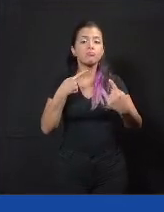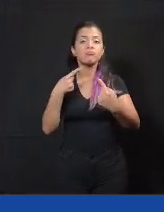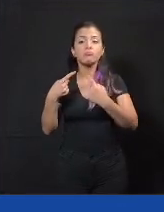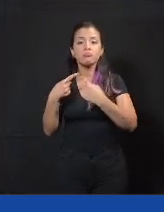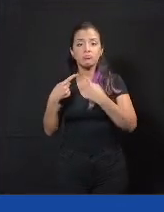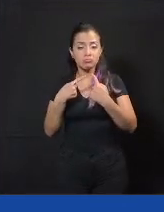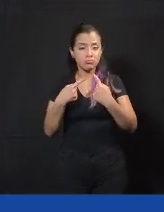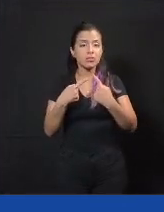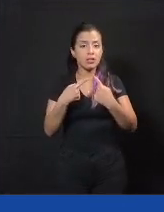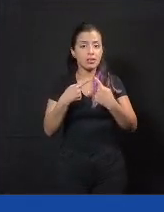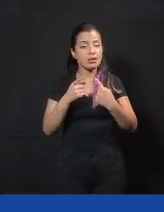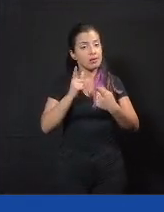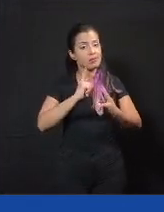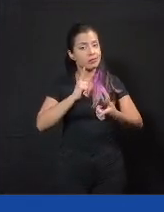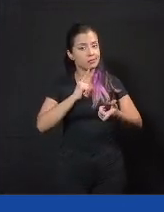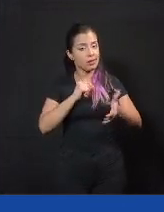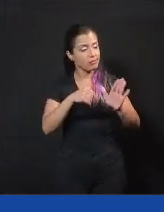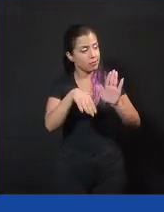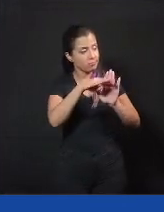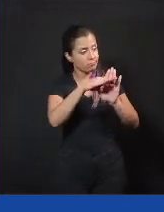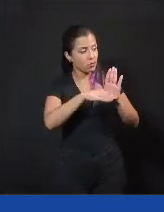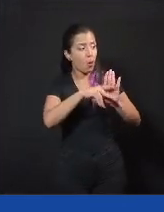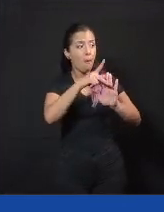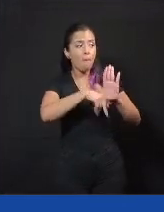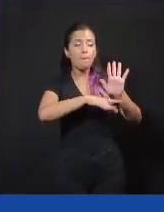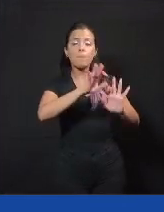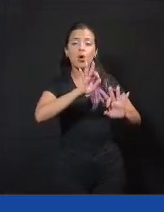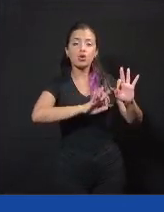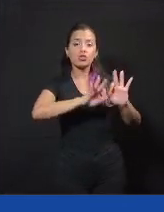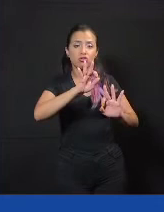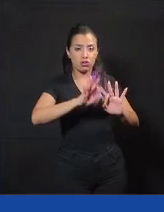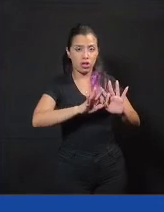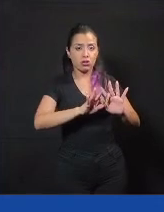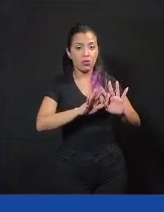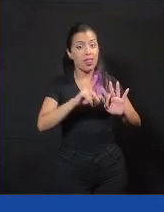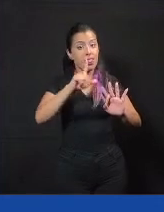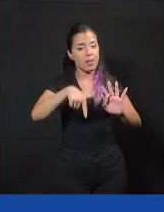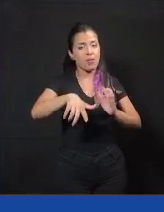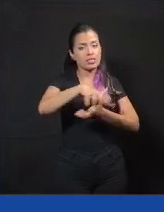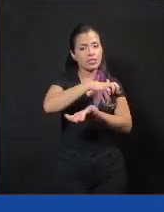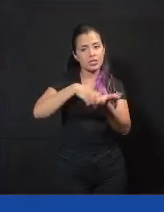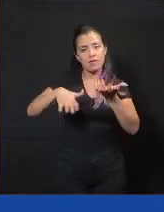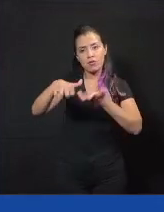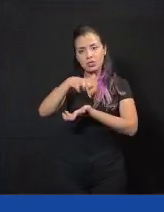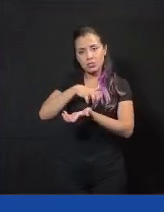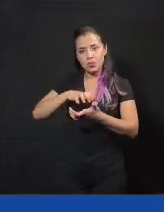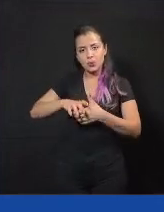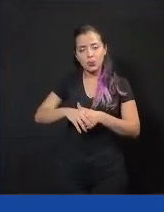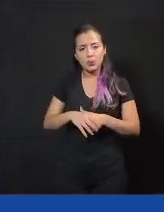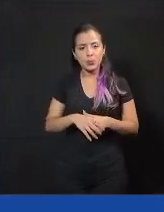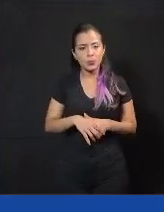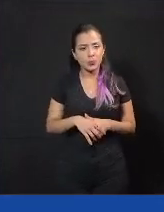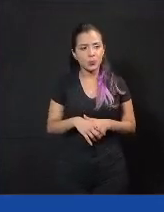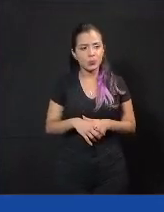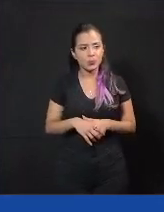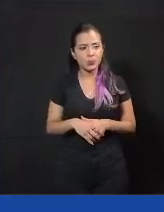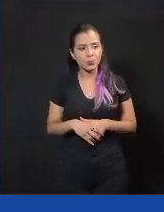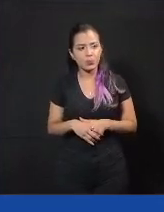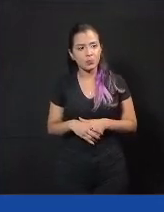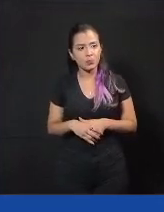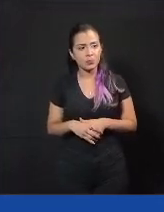em que se constituiu o projeto, né, do pós-abolição. É evidente que isso também produziu